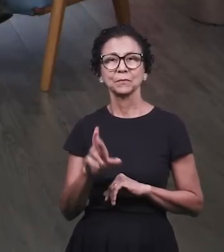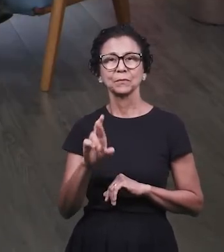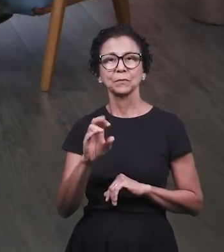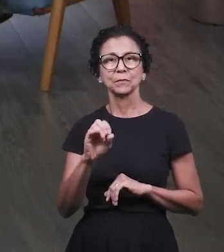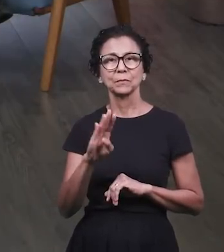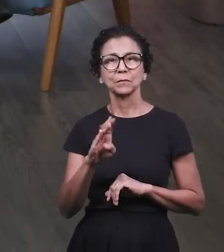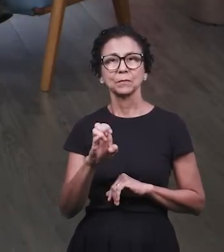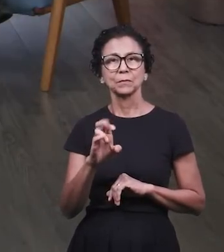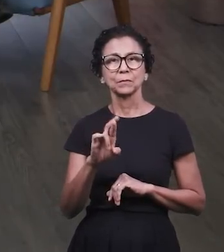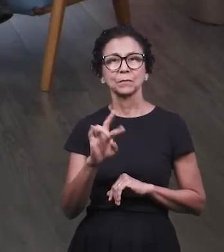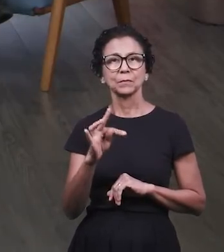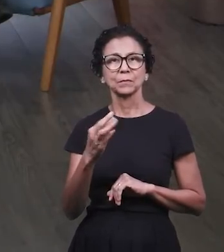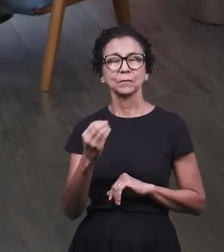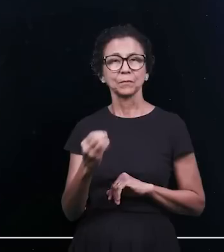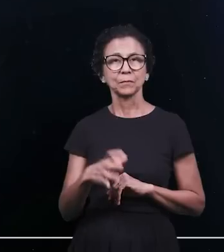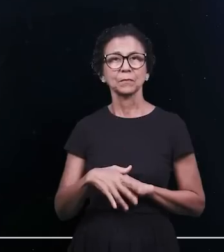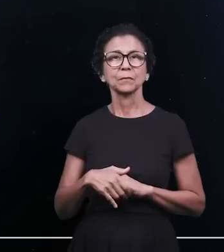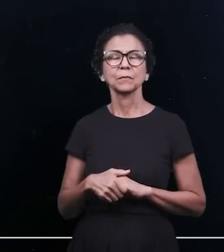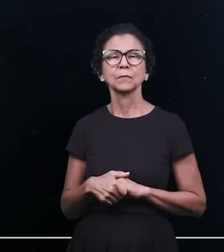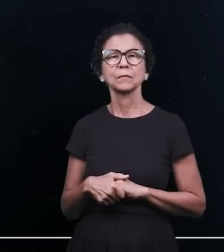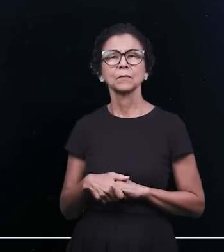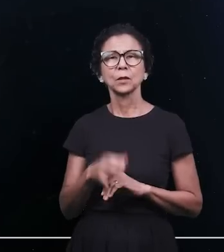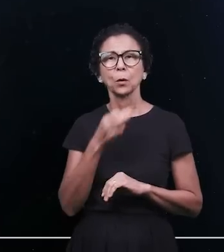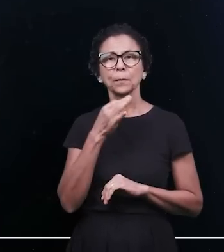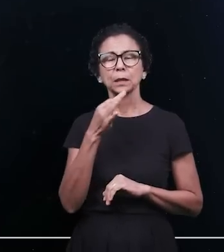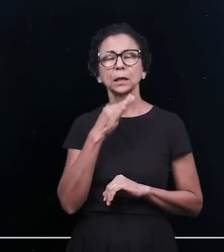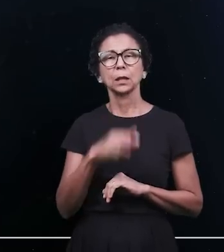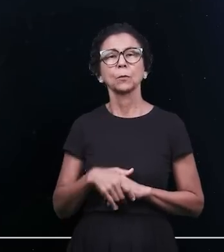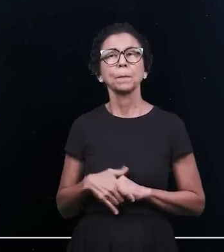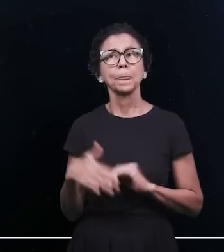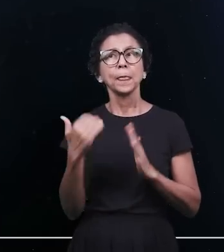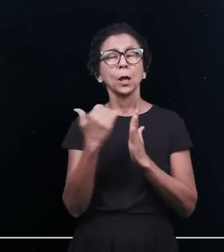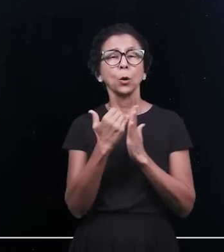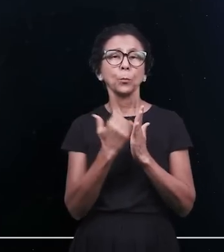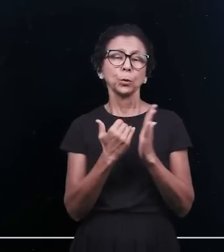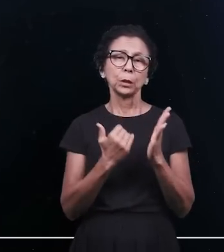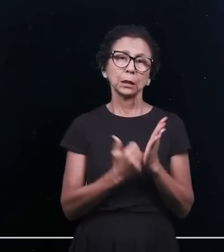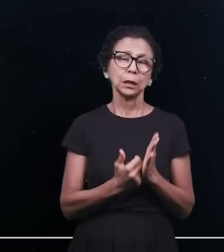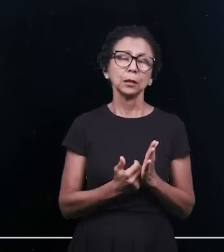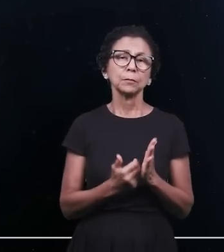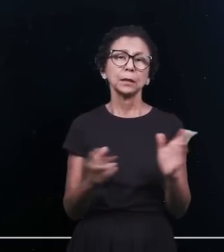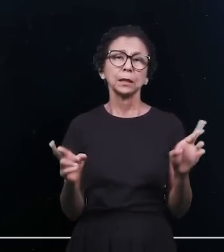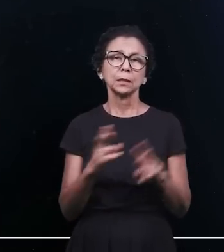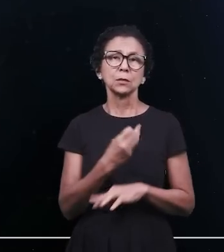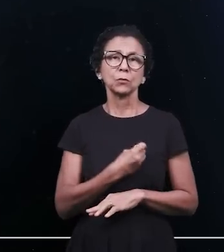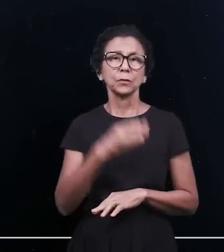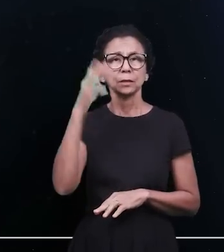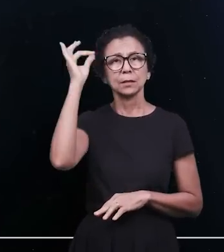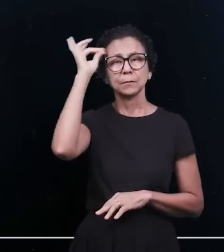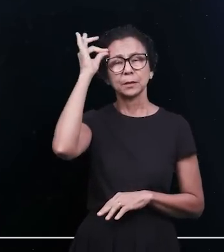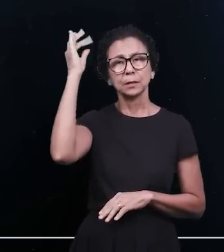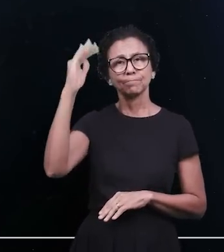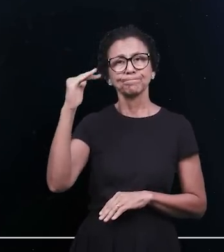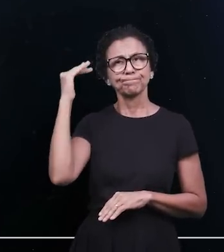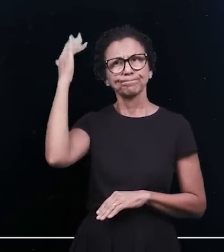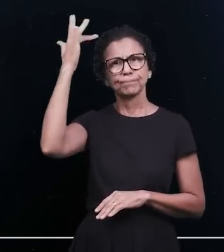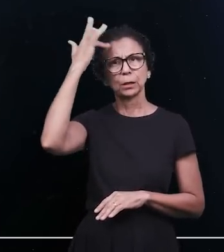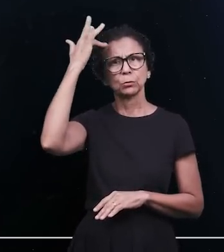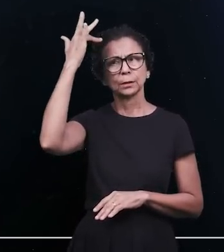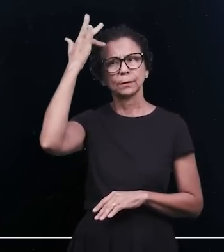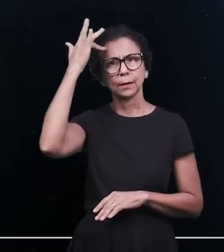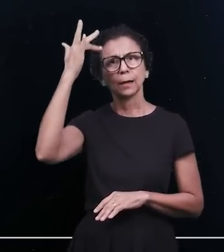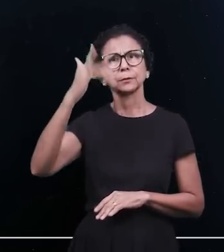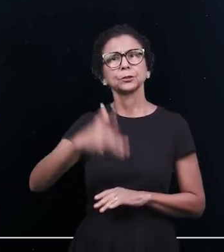Lopes. E ele escreve o seguinte: o conteúdo do programa tem gerado no meu caminhar espiritual crescimento e